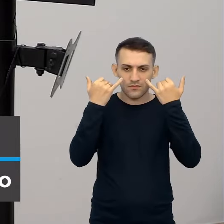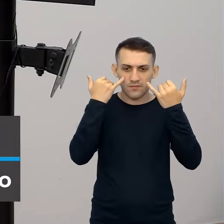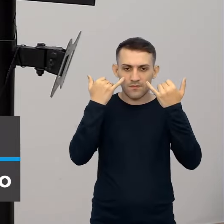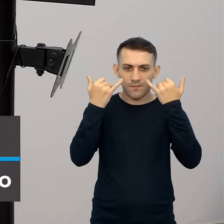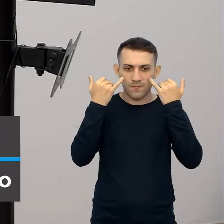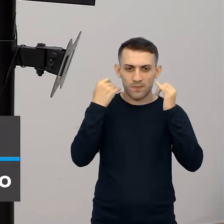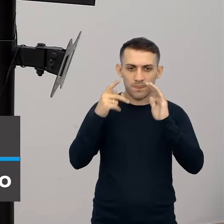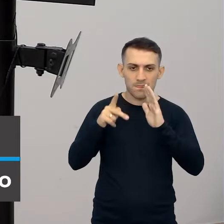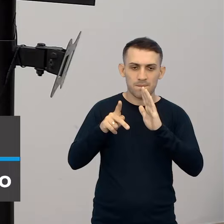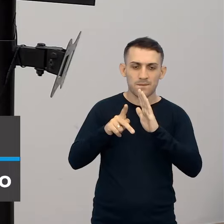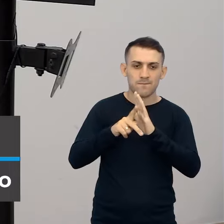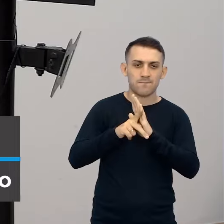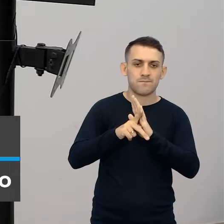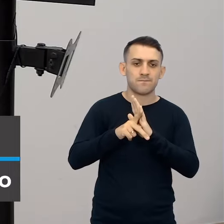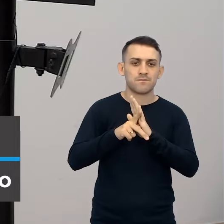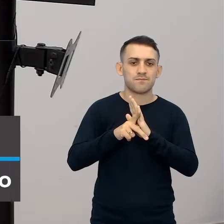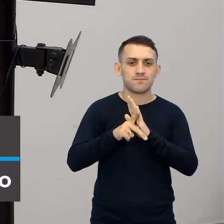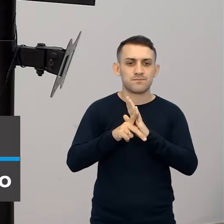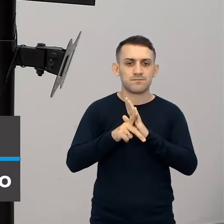já perde